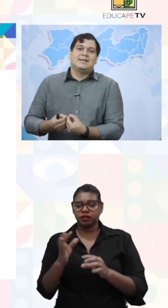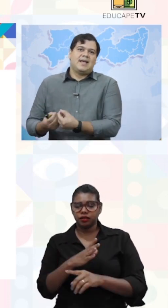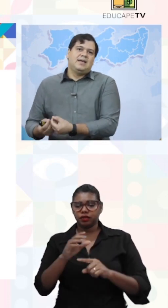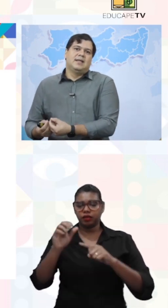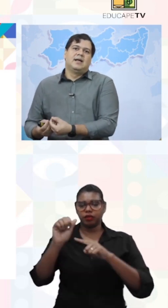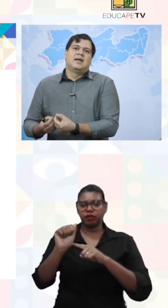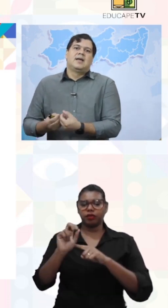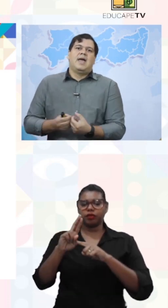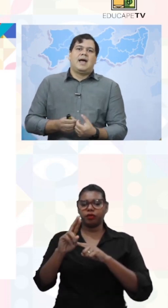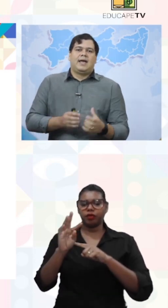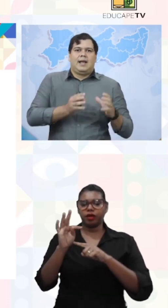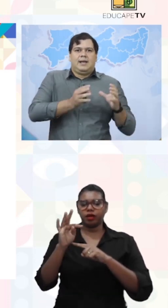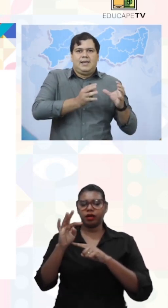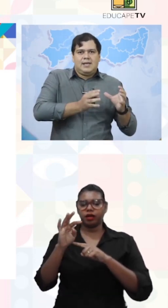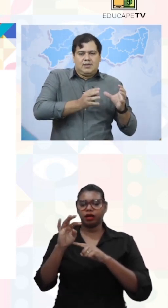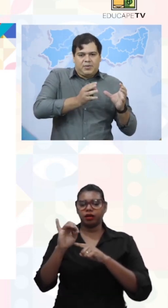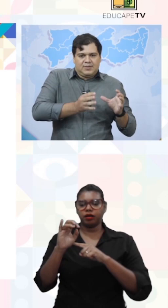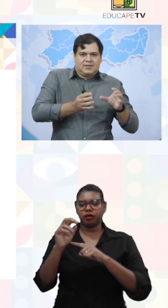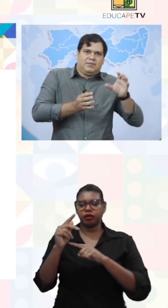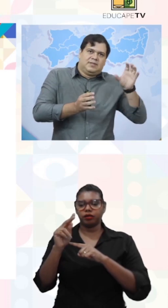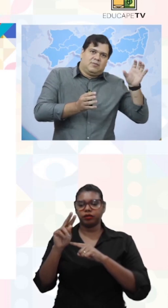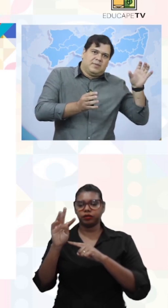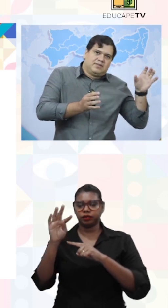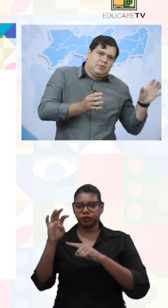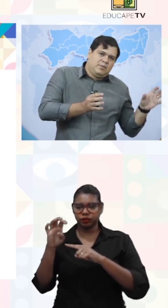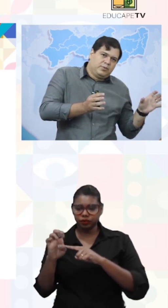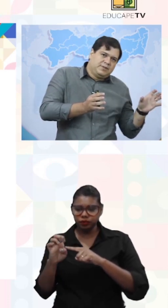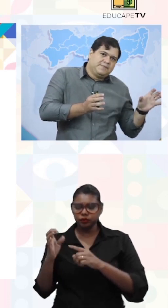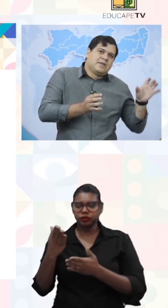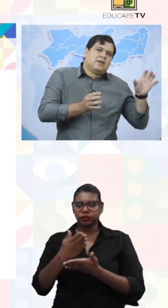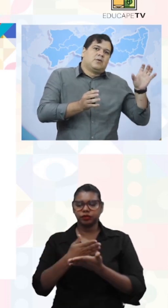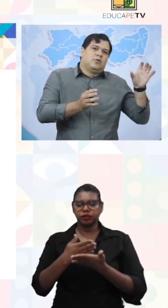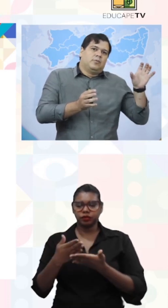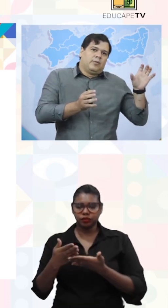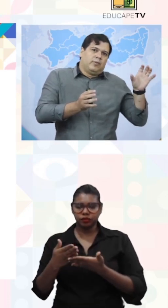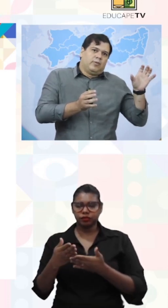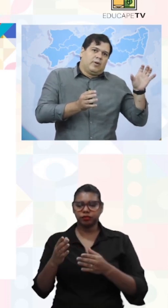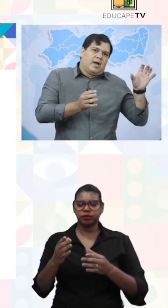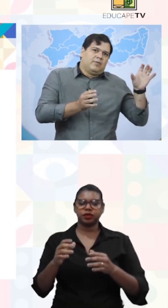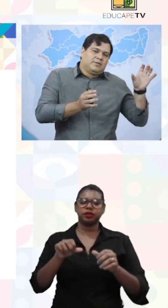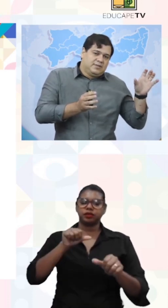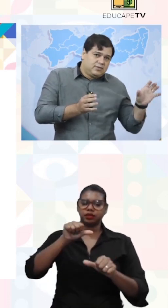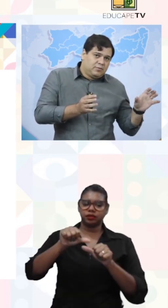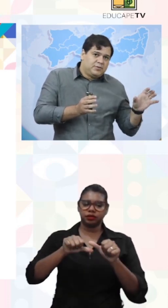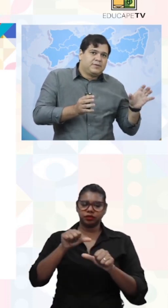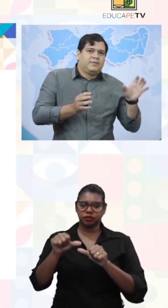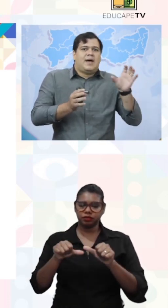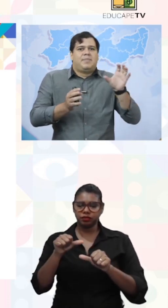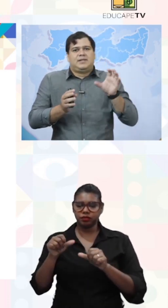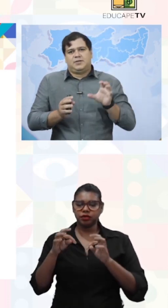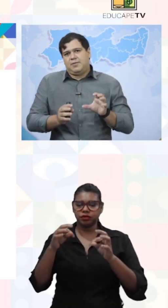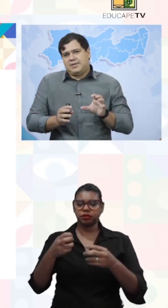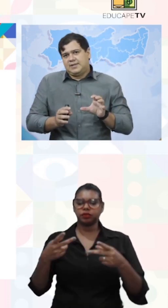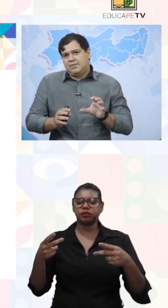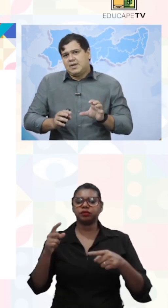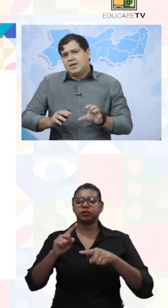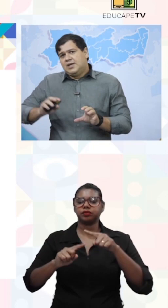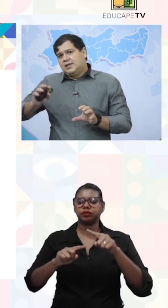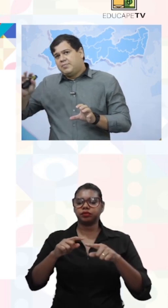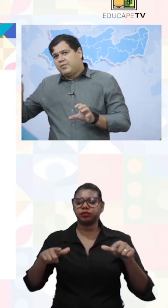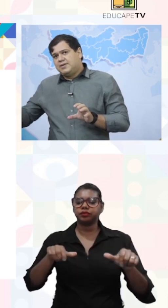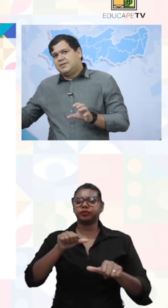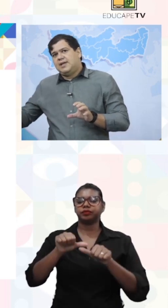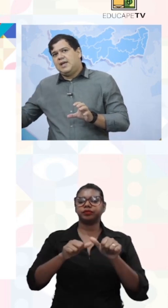a saída, é aquela linha de produção que você começa com o input, os insumos, vai para a transformação